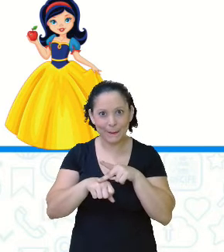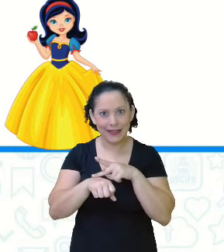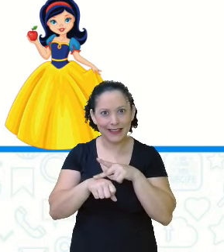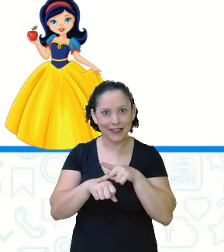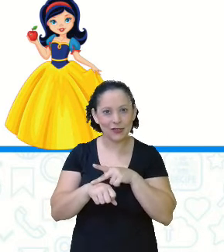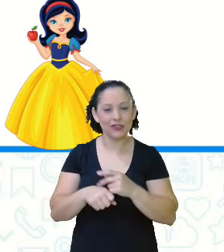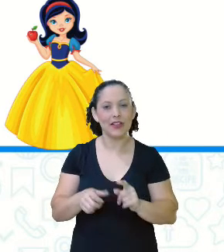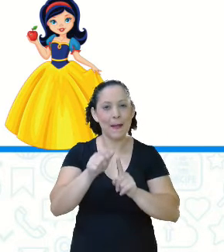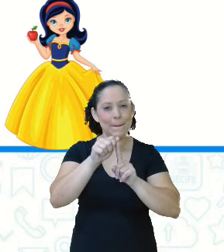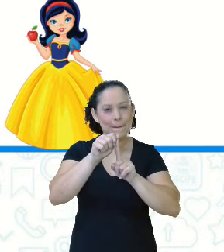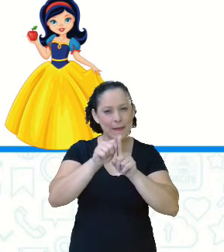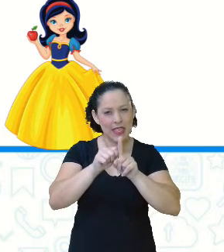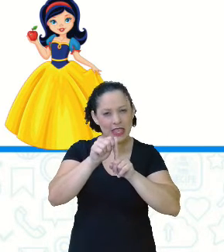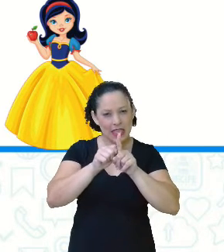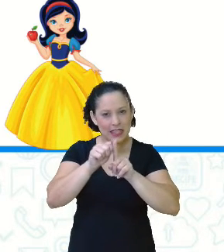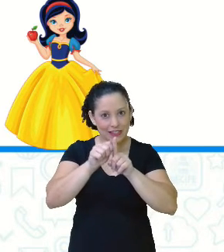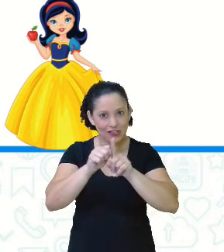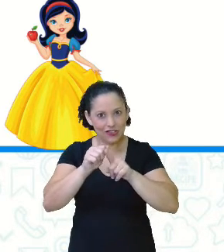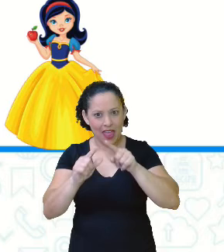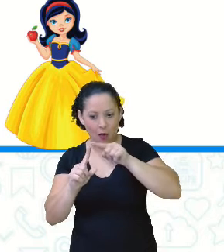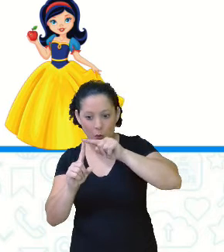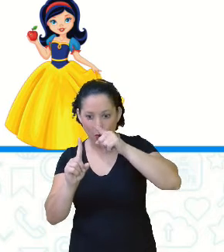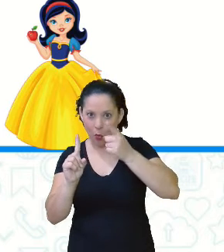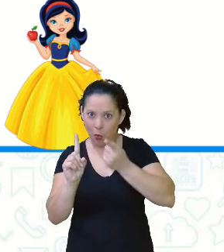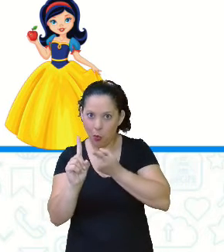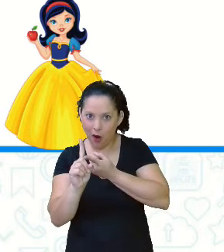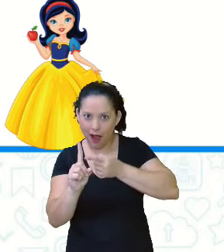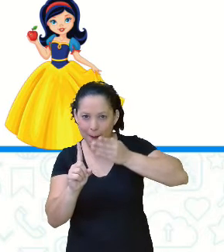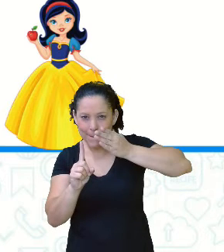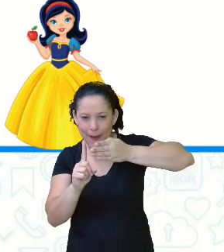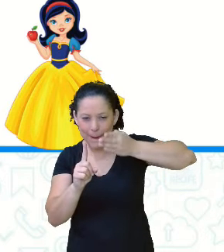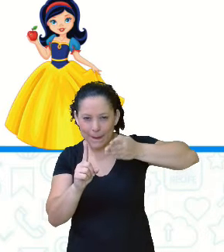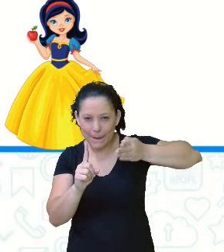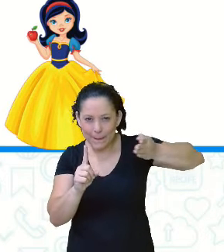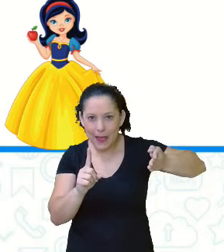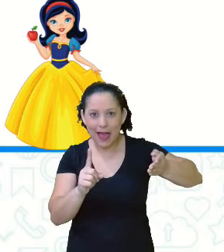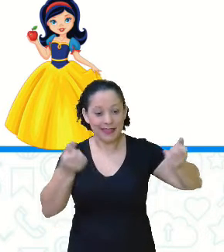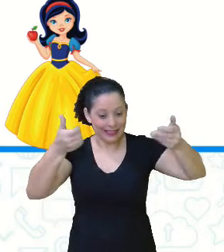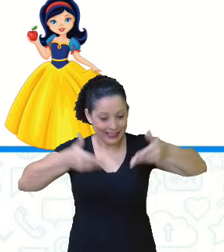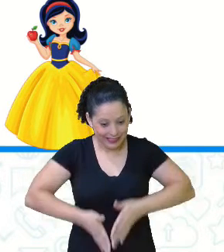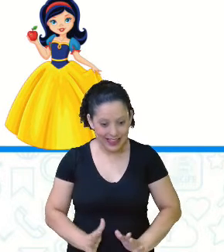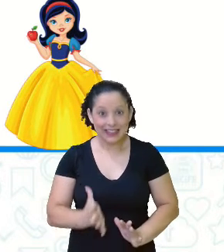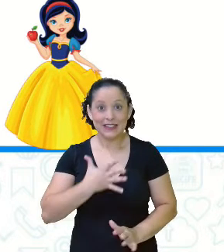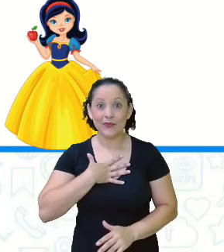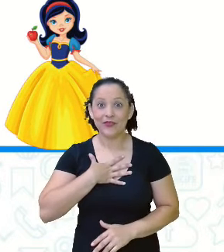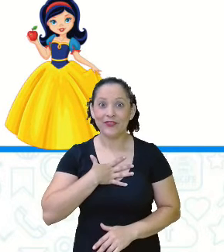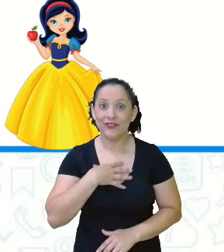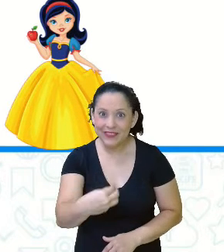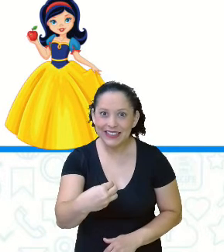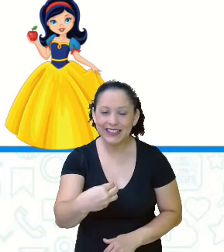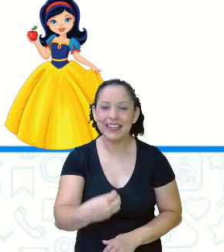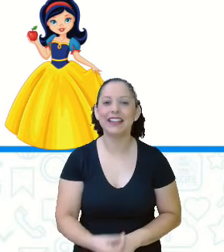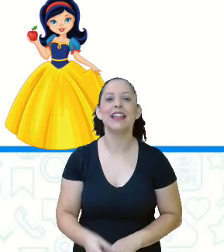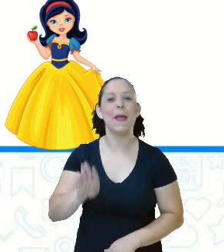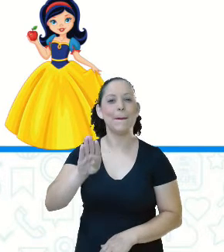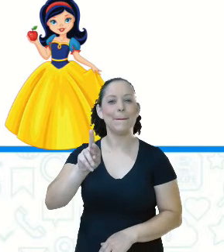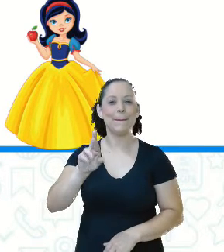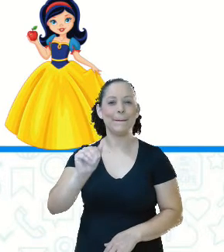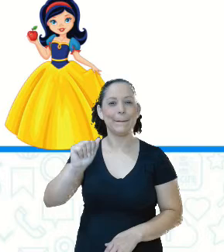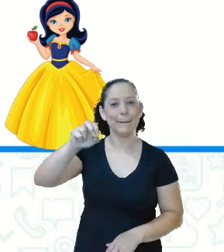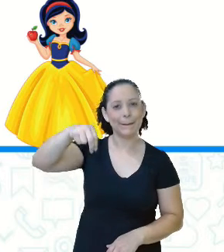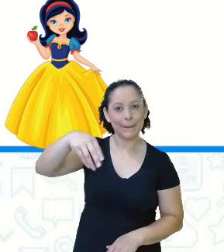passado alguns meses, a rainha deu à luz a uma linda menina, Branca de Neve. Foi o nome escolhido para o